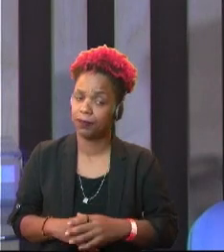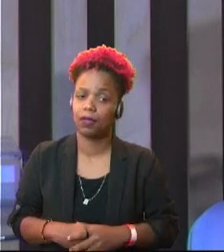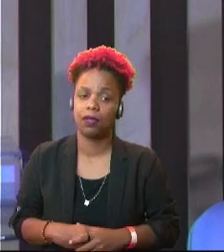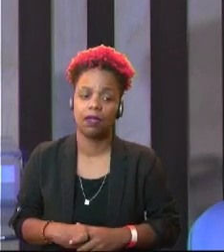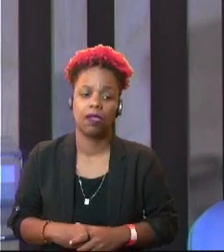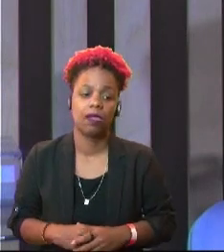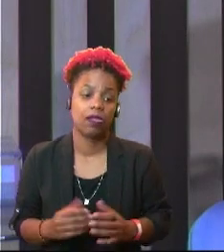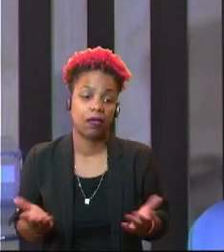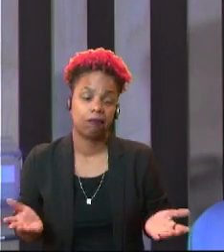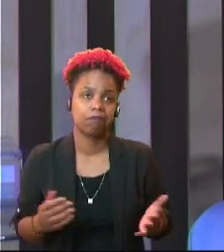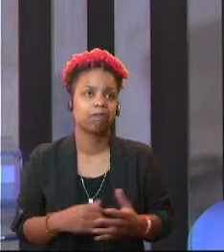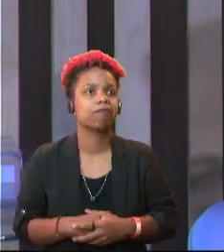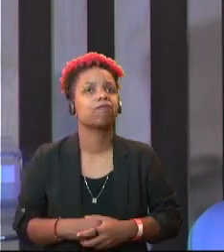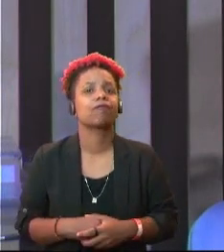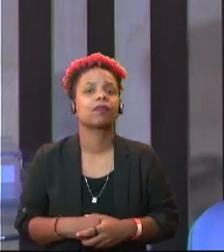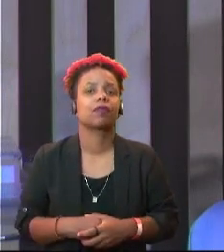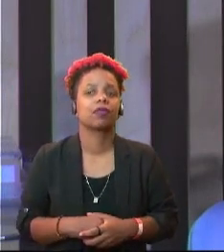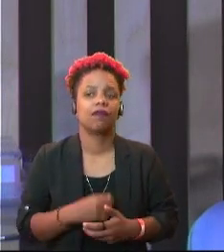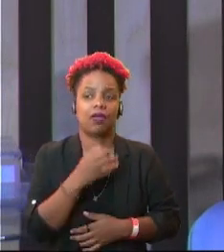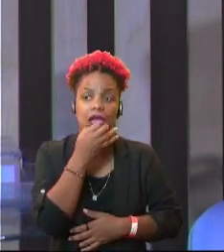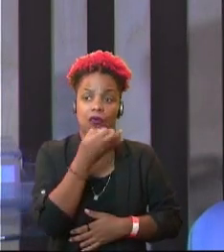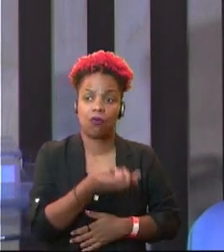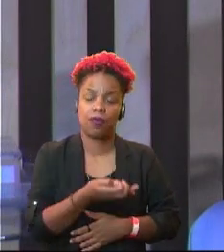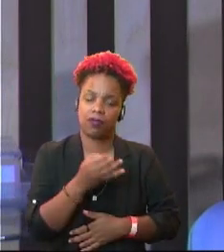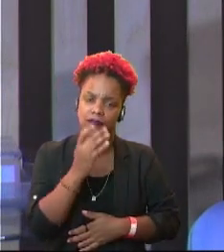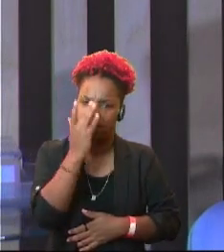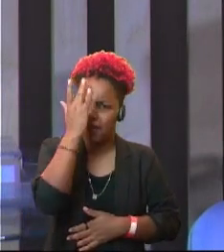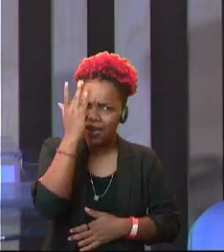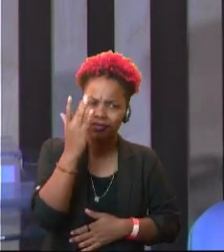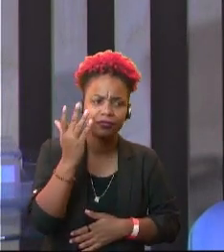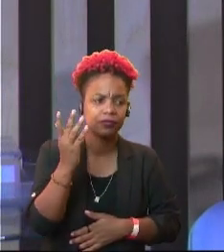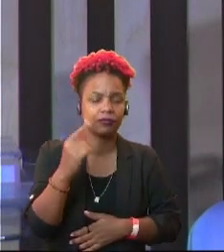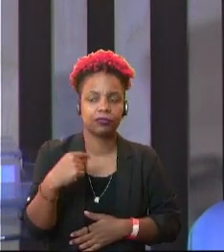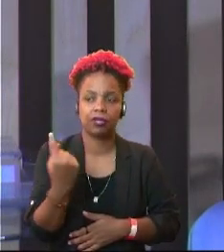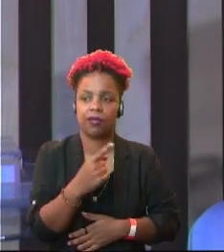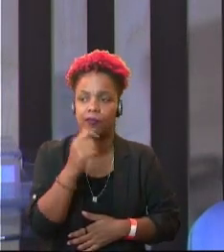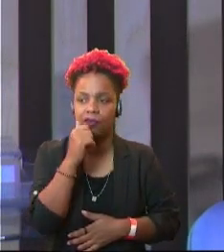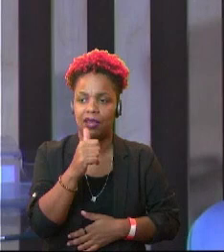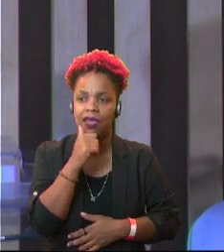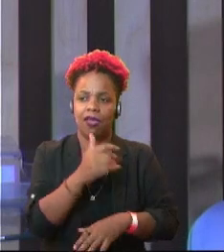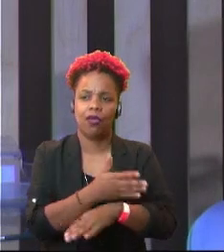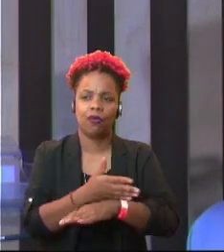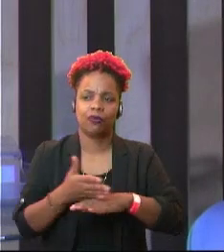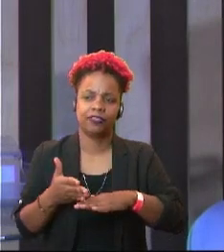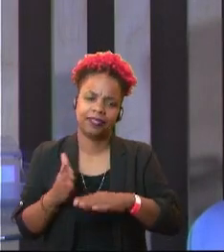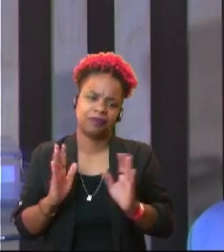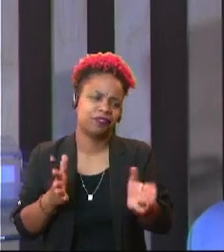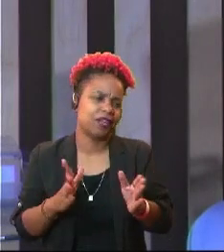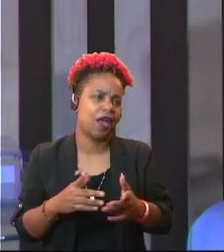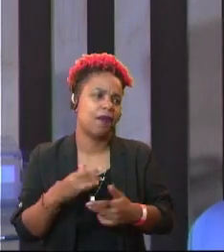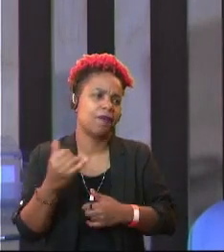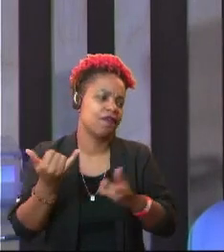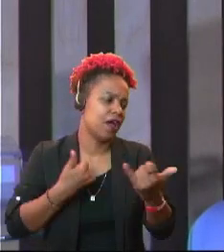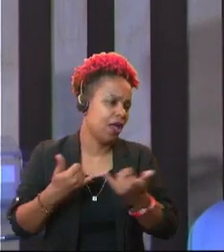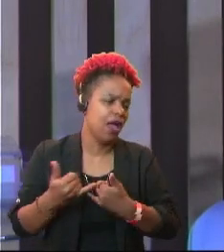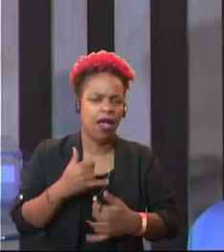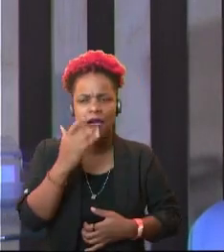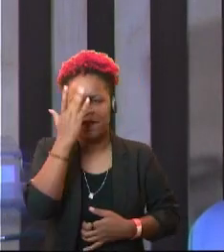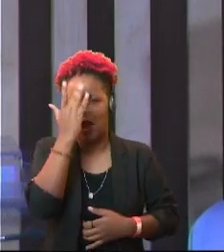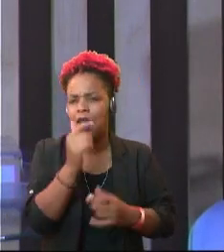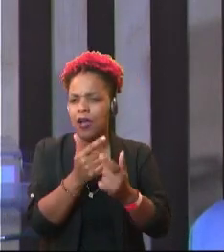Então, quer dizer, esse argumento de que é fácil, né? Nós mulheres estamos muito acostumadas com esse argumento. É fácil,